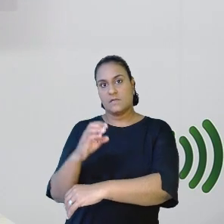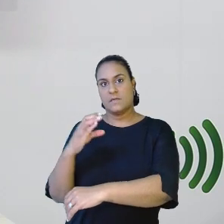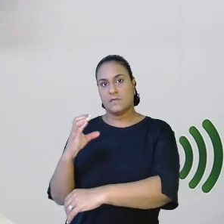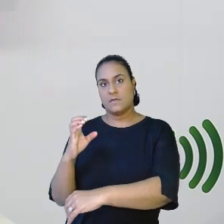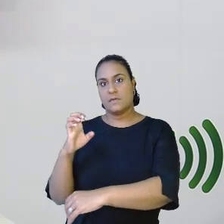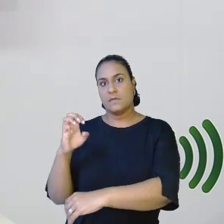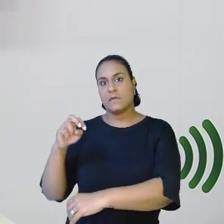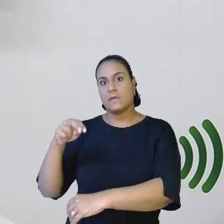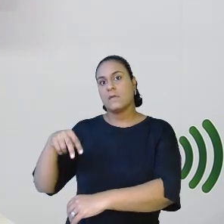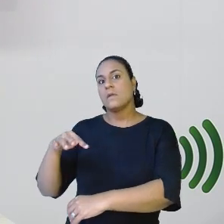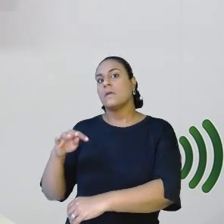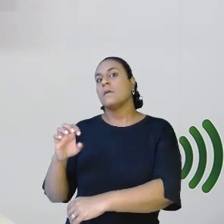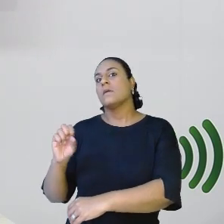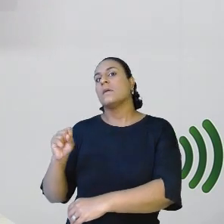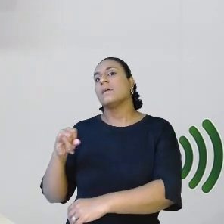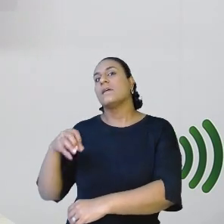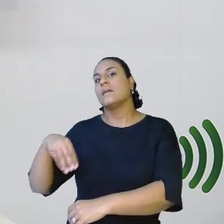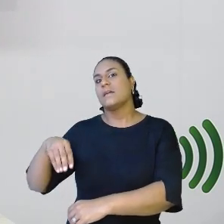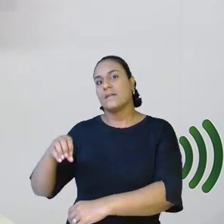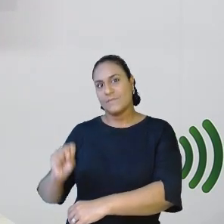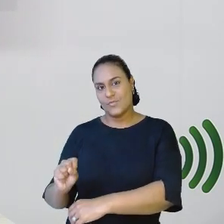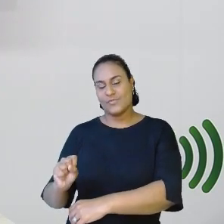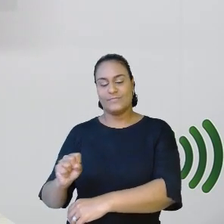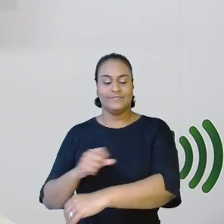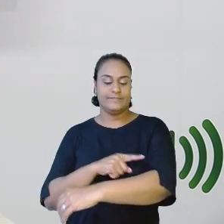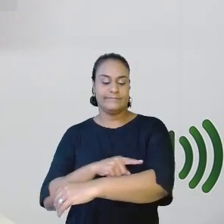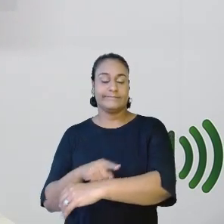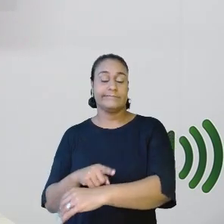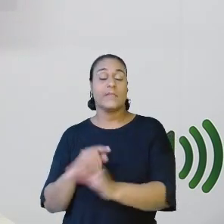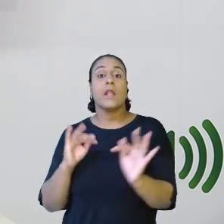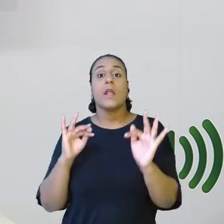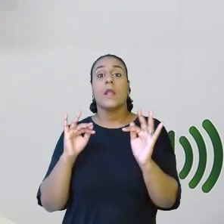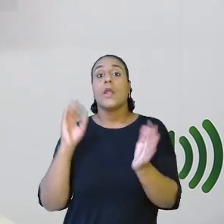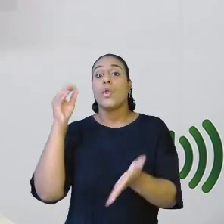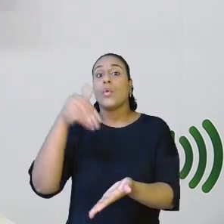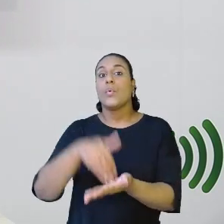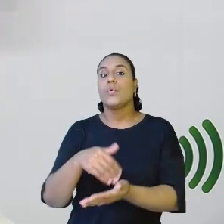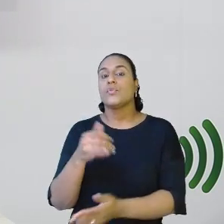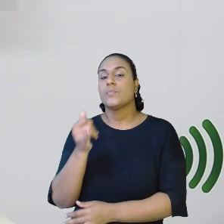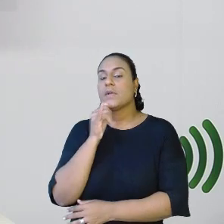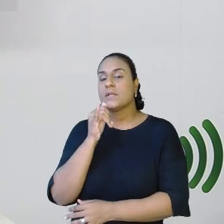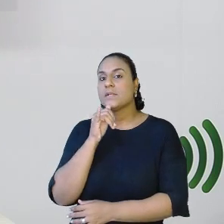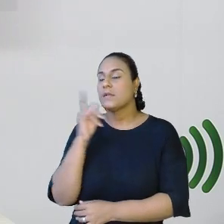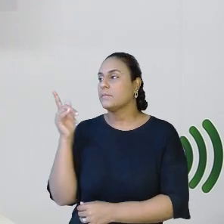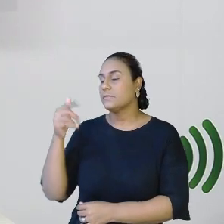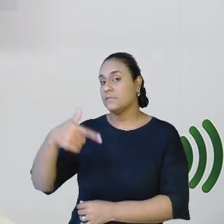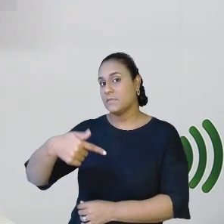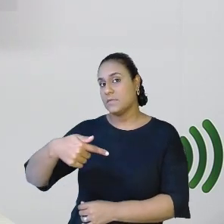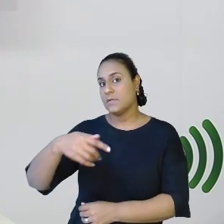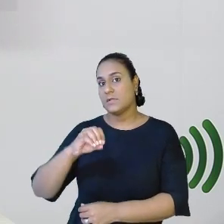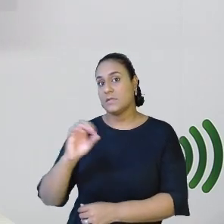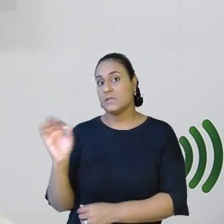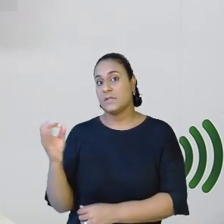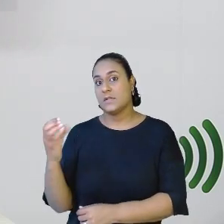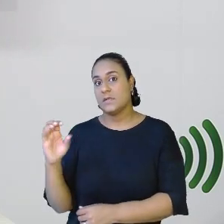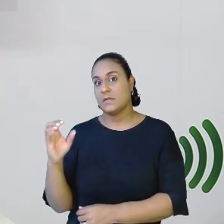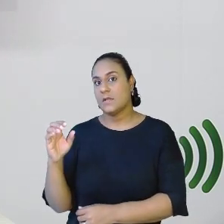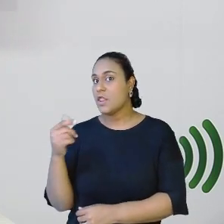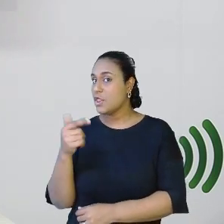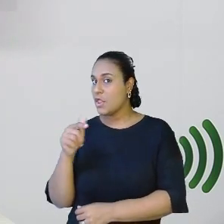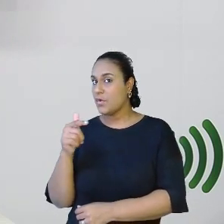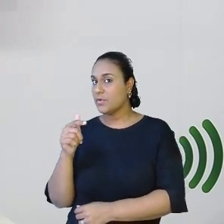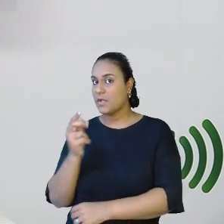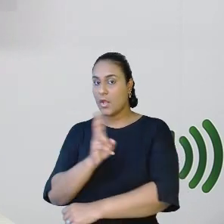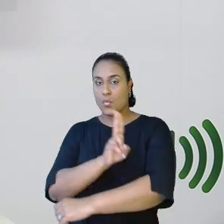centésimos, correto? E o último exemplo das que nós vimos é 70 centavos. Olha lá, não